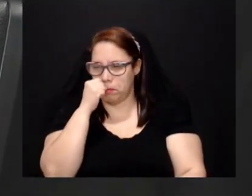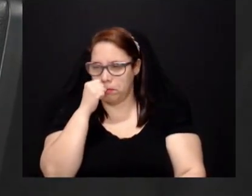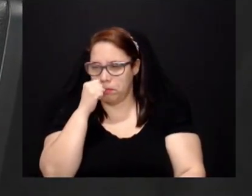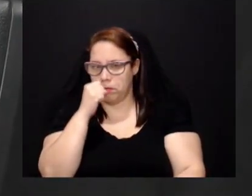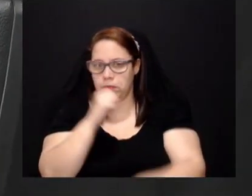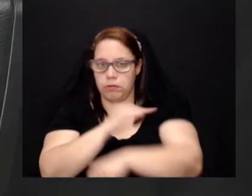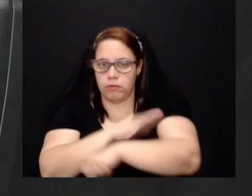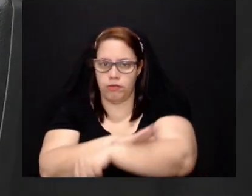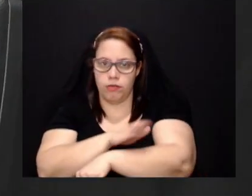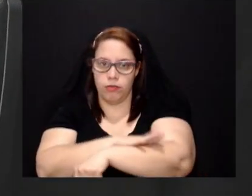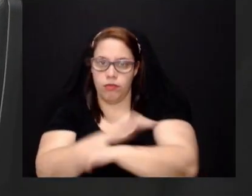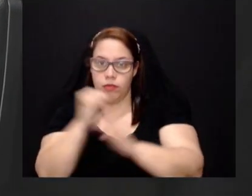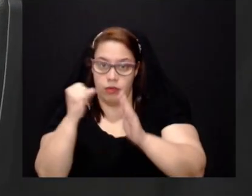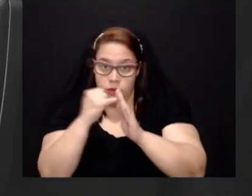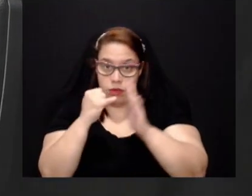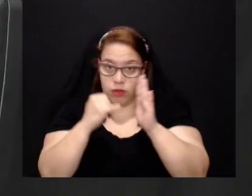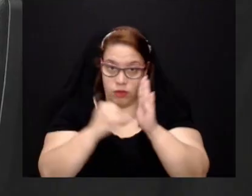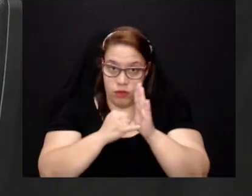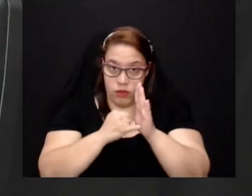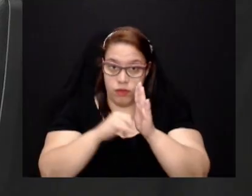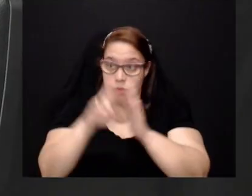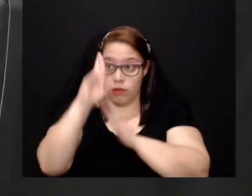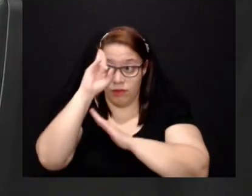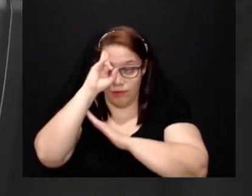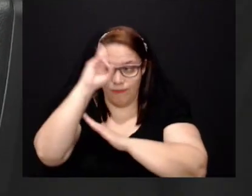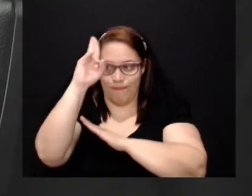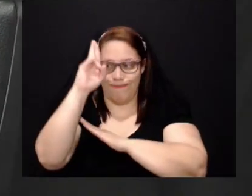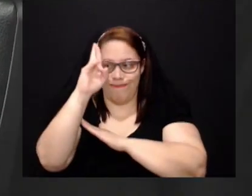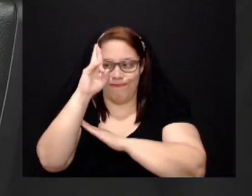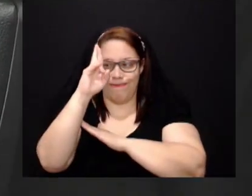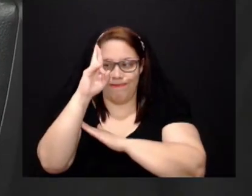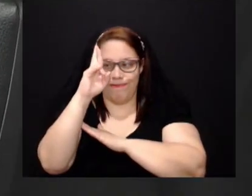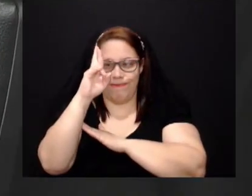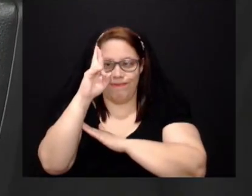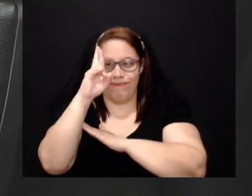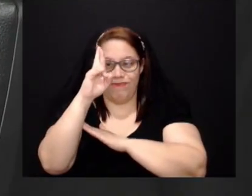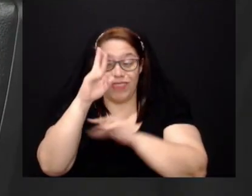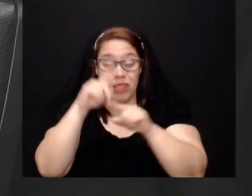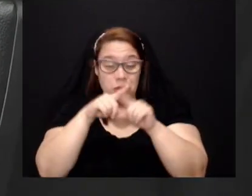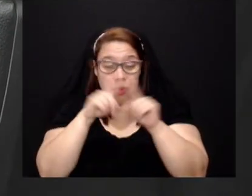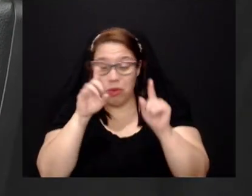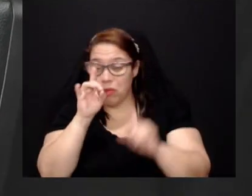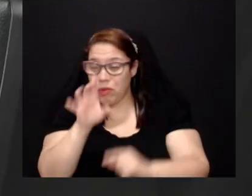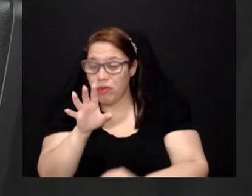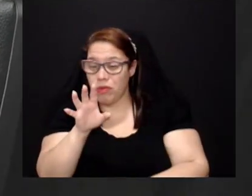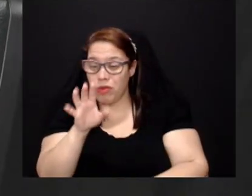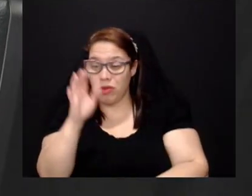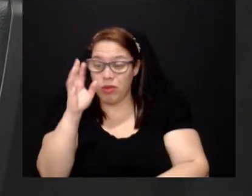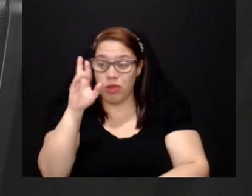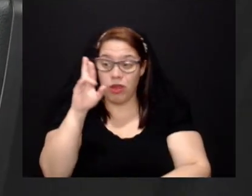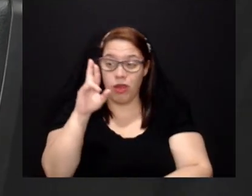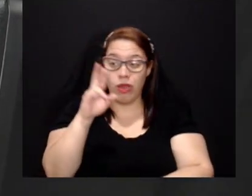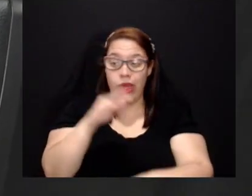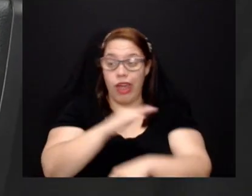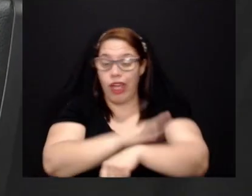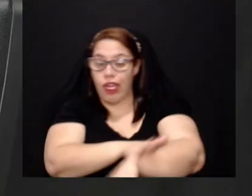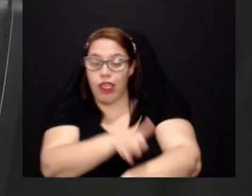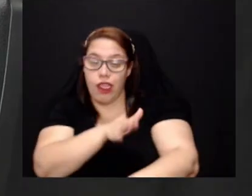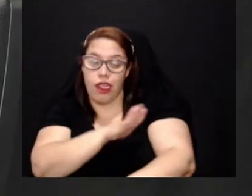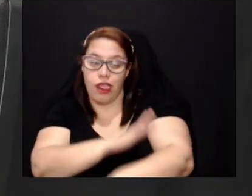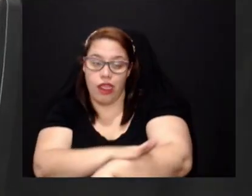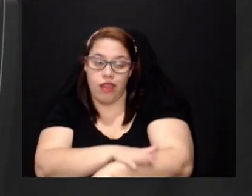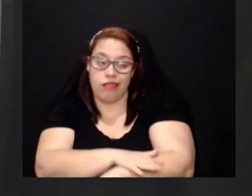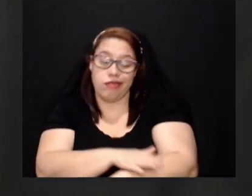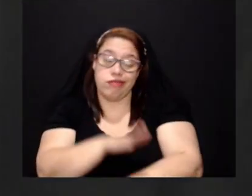institucional partindo da chefia, né? Então, mas só que assim, o racismo tem as suas mazelas, né?